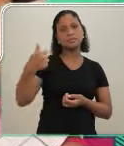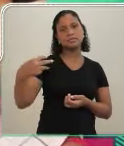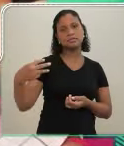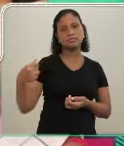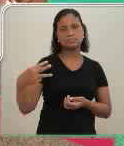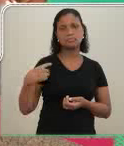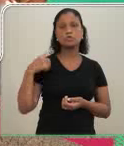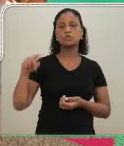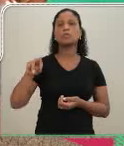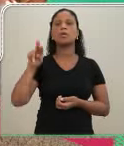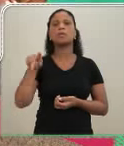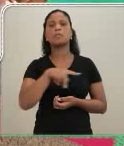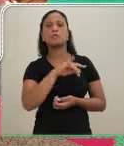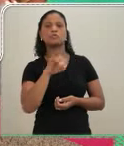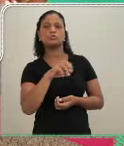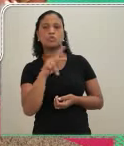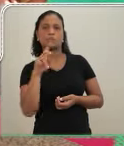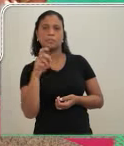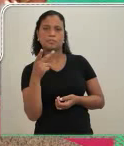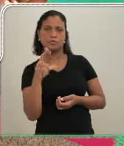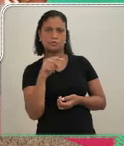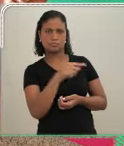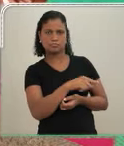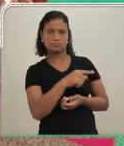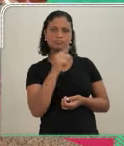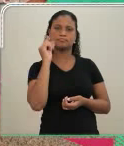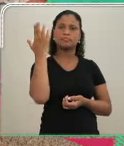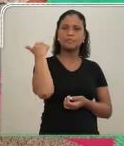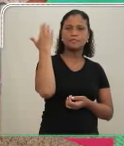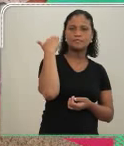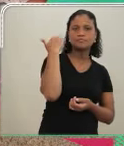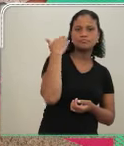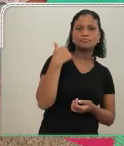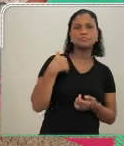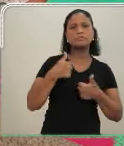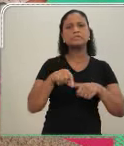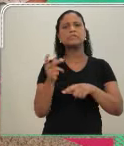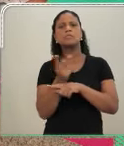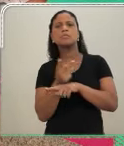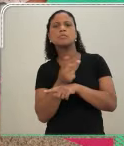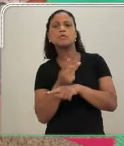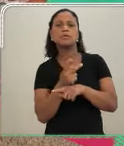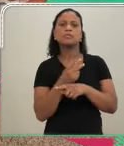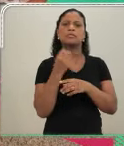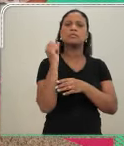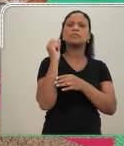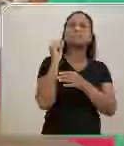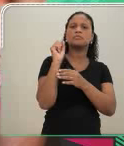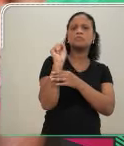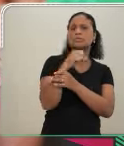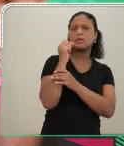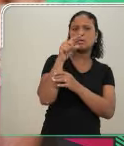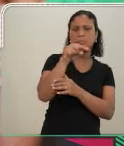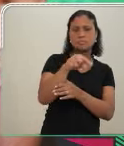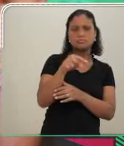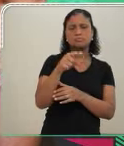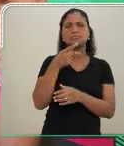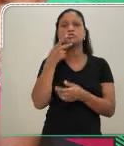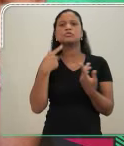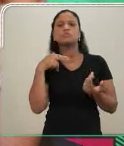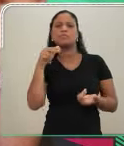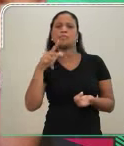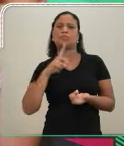irmão do João Pedro. Uma vez, a gente estava procurando ainda terapeuta para dizer que meu irmão tinha ou não tinha. E a gente achou